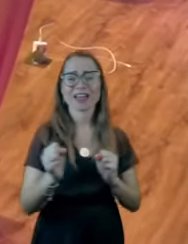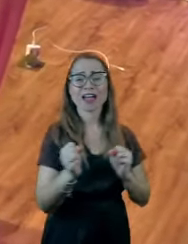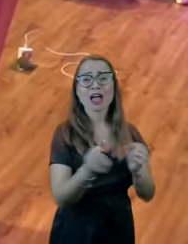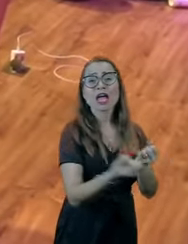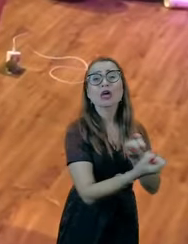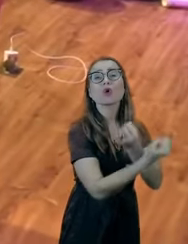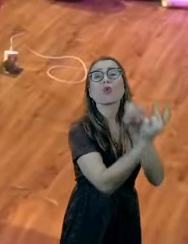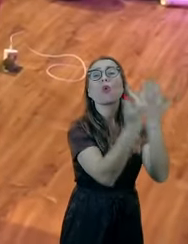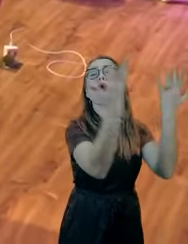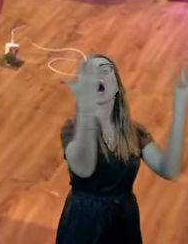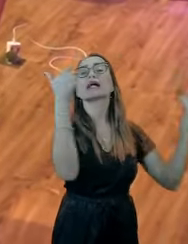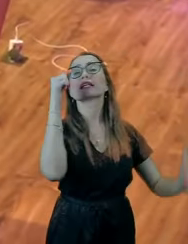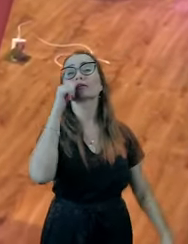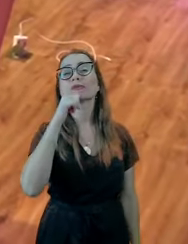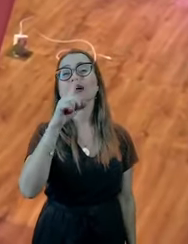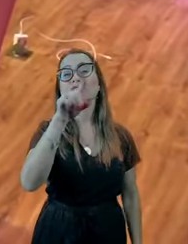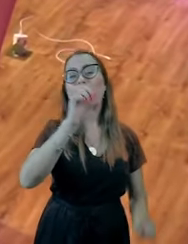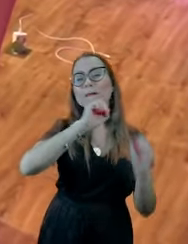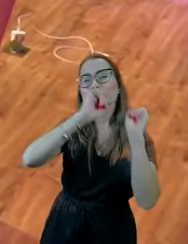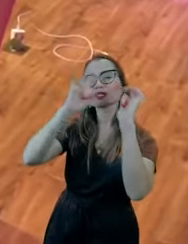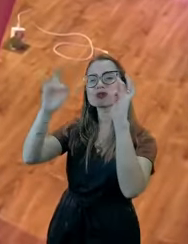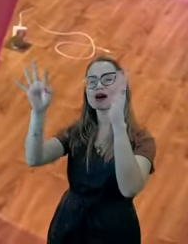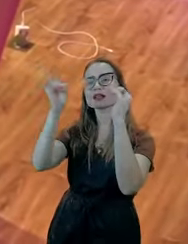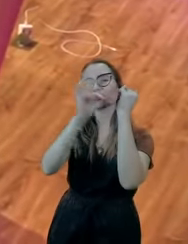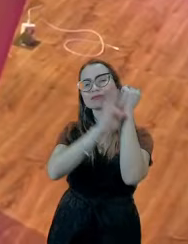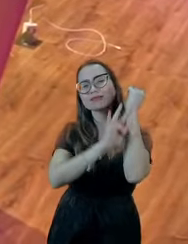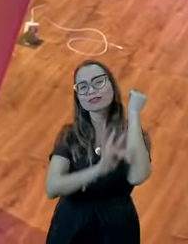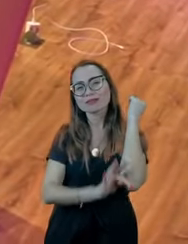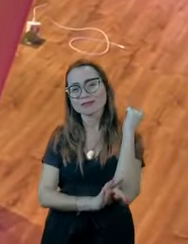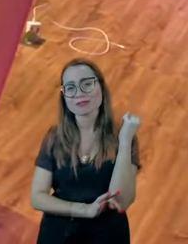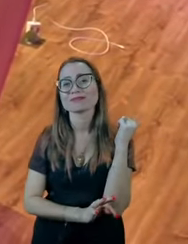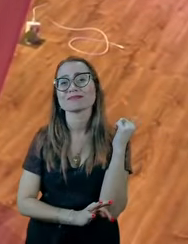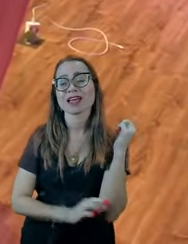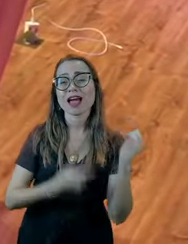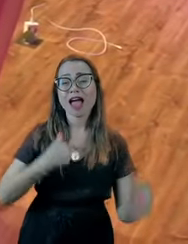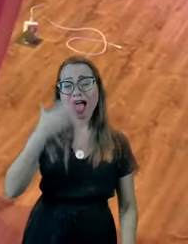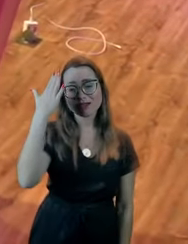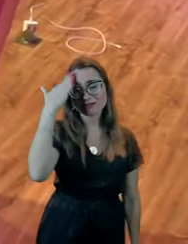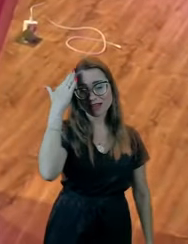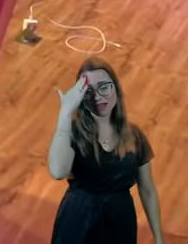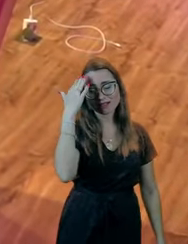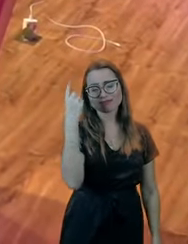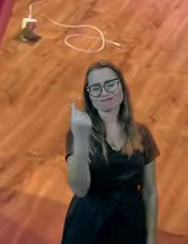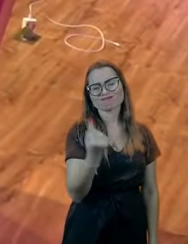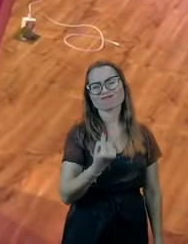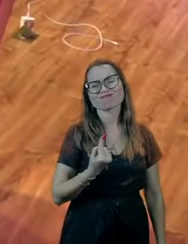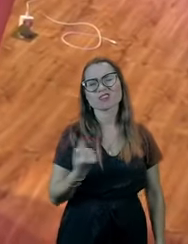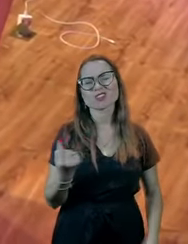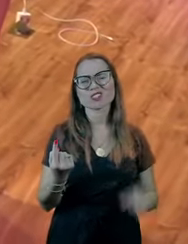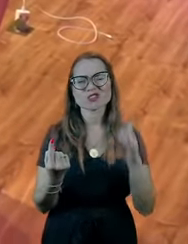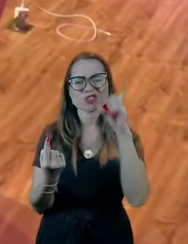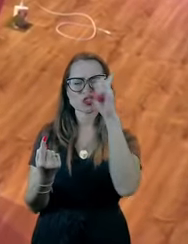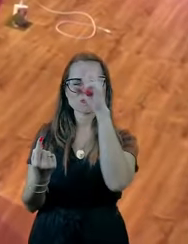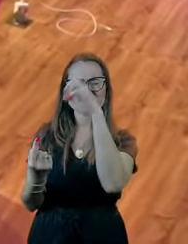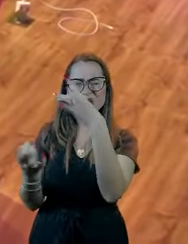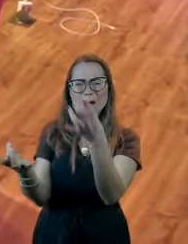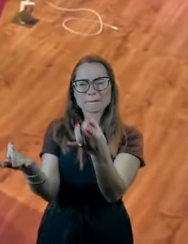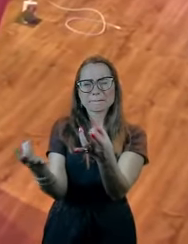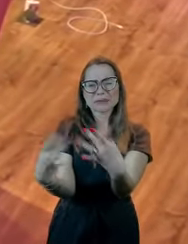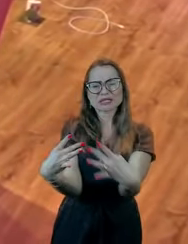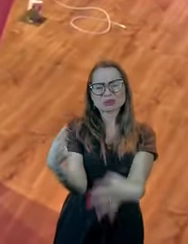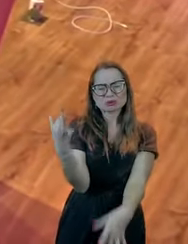testemunho. Eu sei que é solitário e difícil. O abandono dói lá no